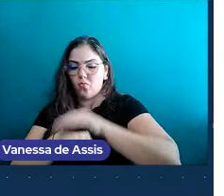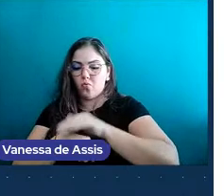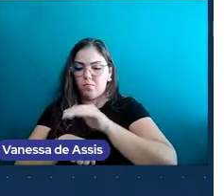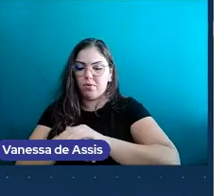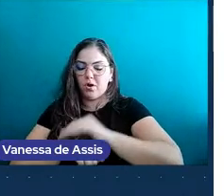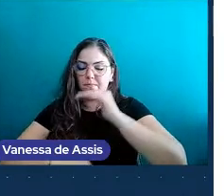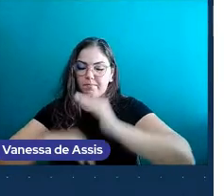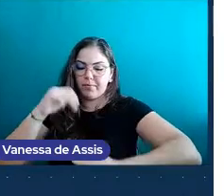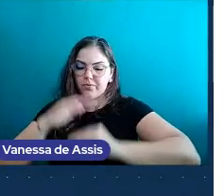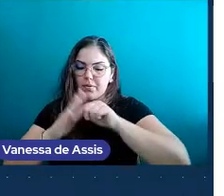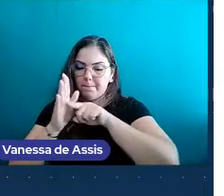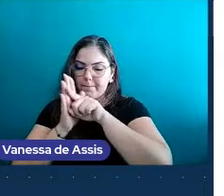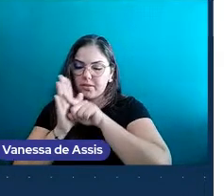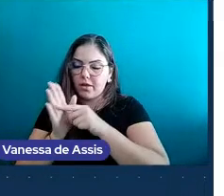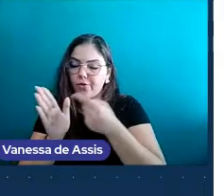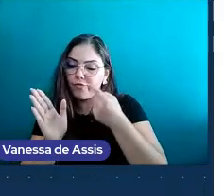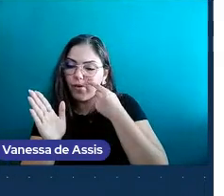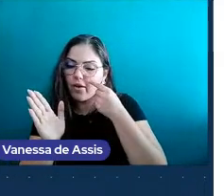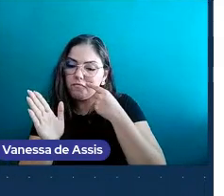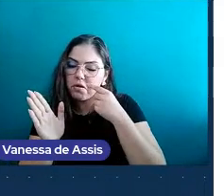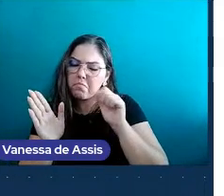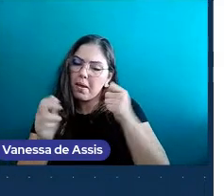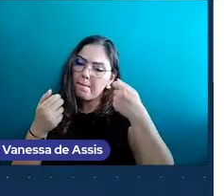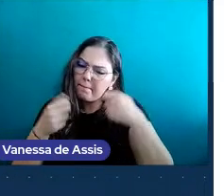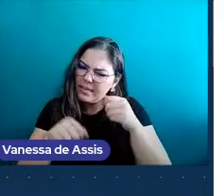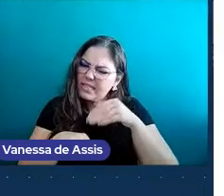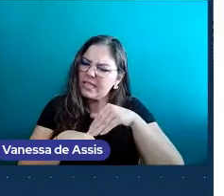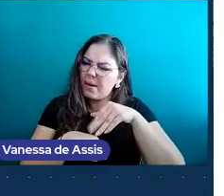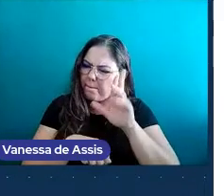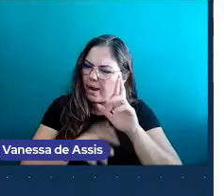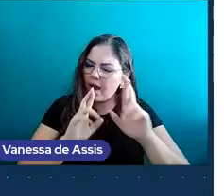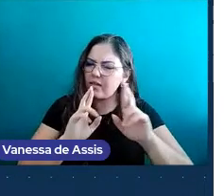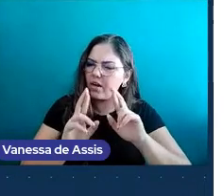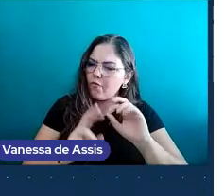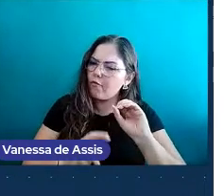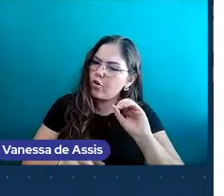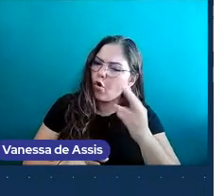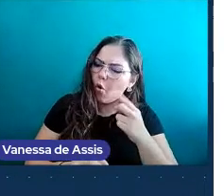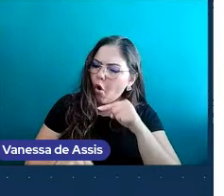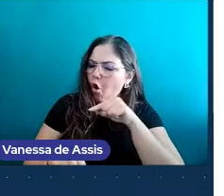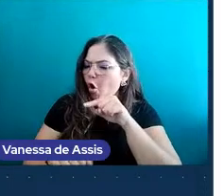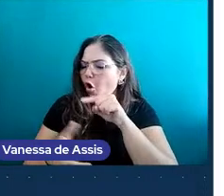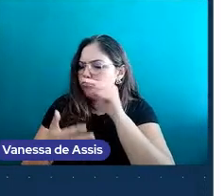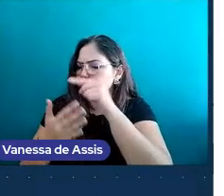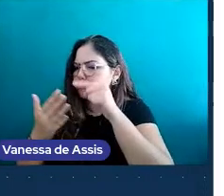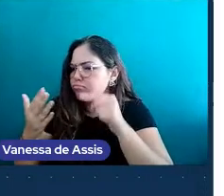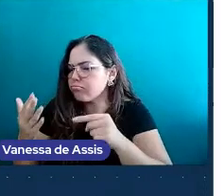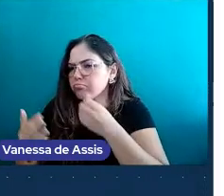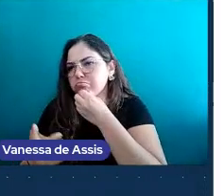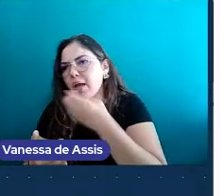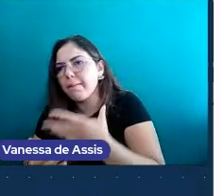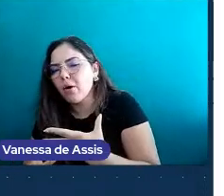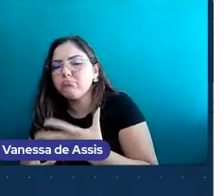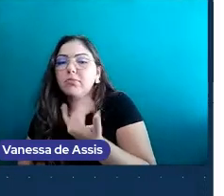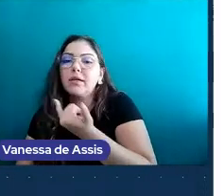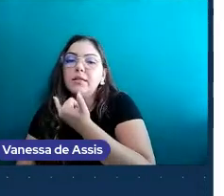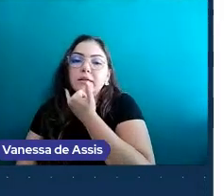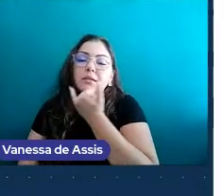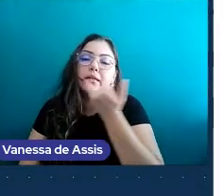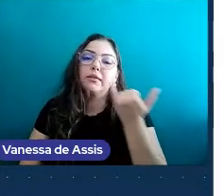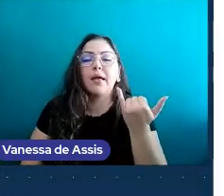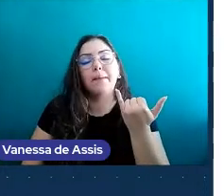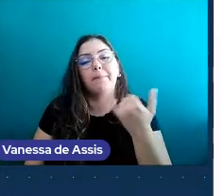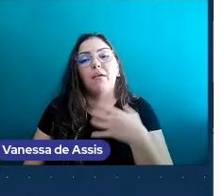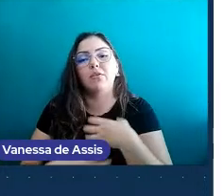com esses parâmetros. Então, aqui a gente tem pouco tempo, eu não consigo me deter muito e me aprofundar, mas lá no nosso artigo a